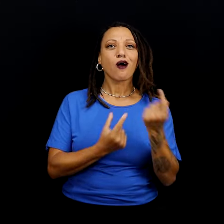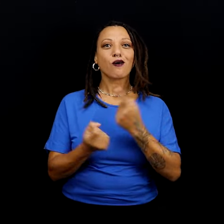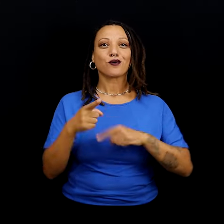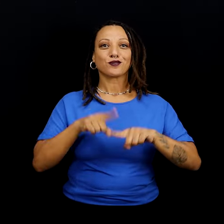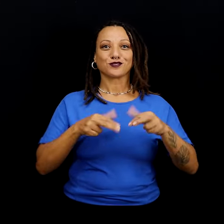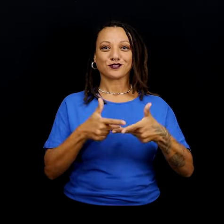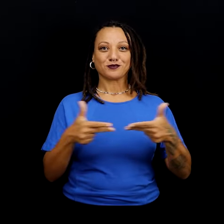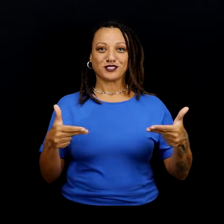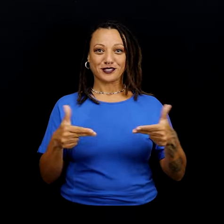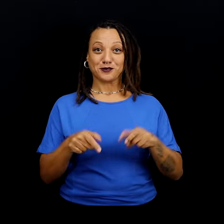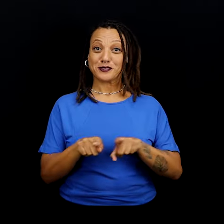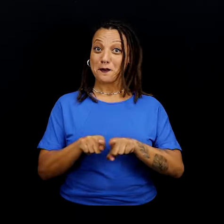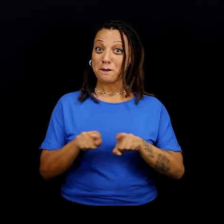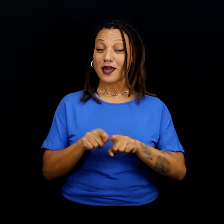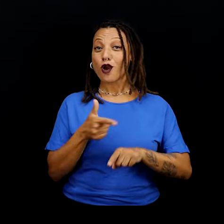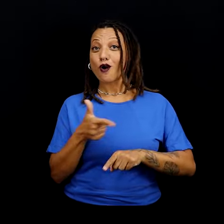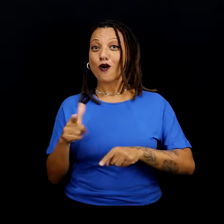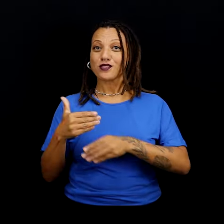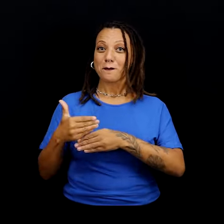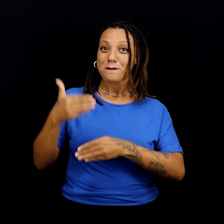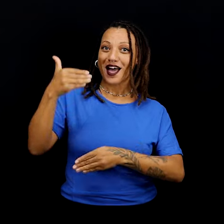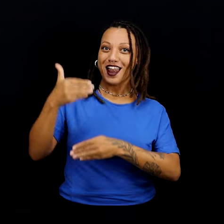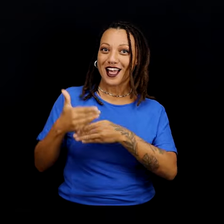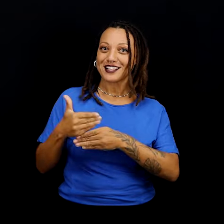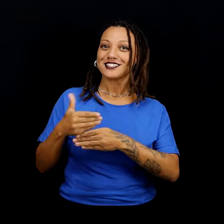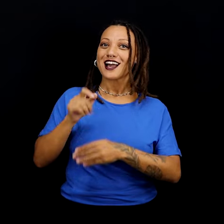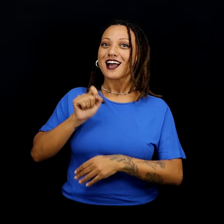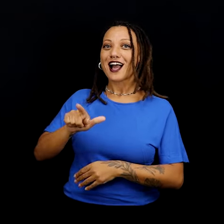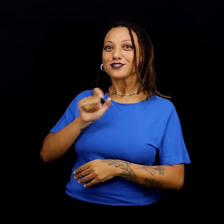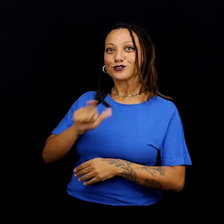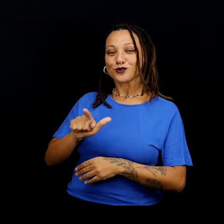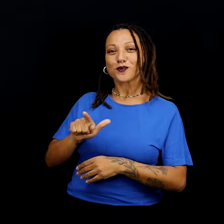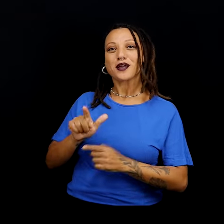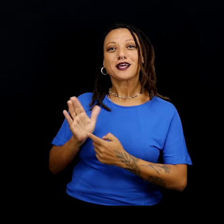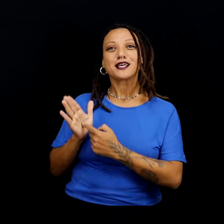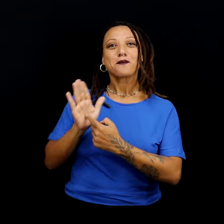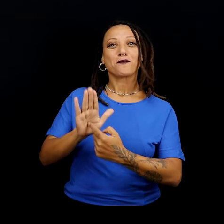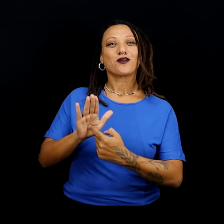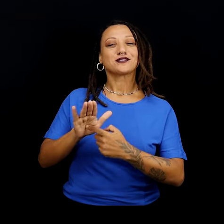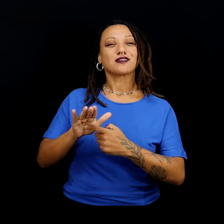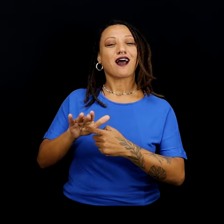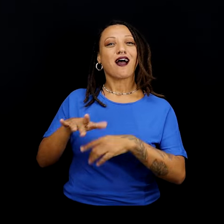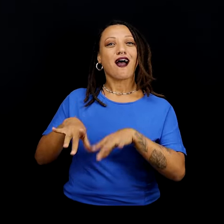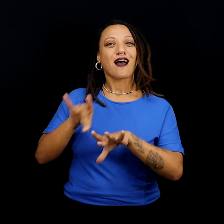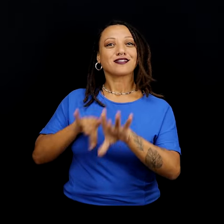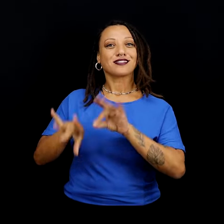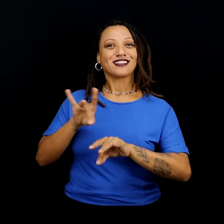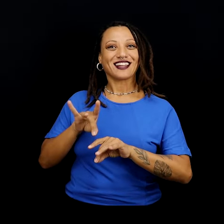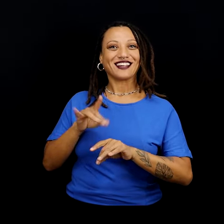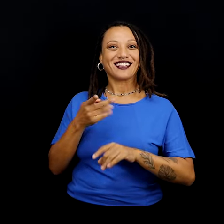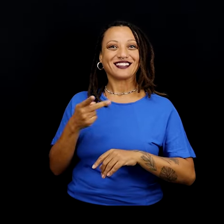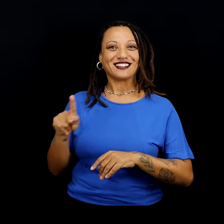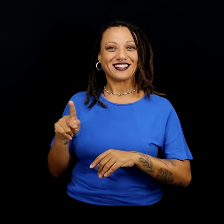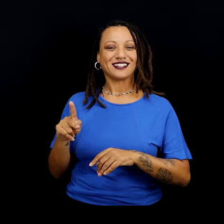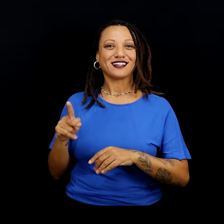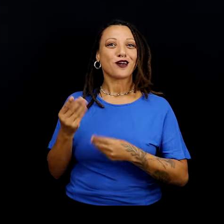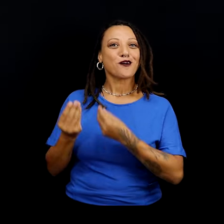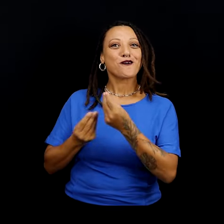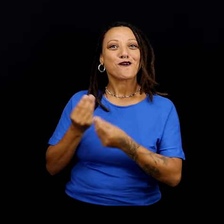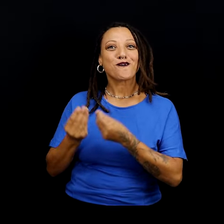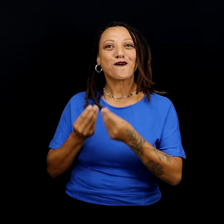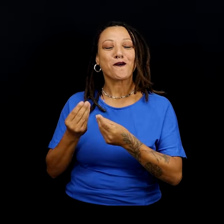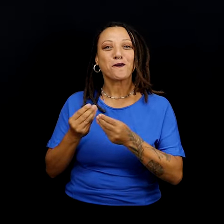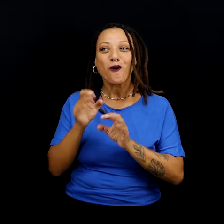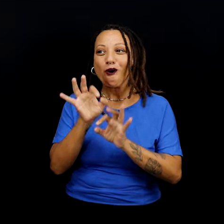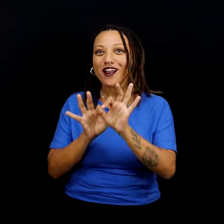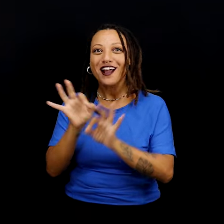objetos. E também tem uma parede azul, que são reproduções do ateliê dele. E mostra então para as pessoas um pouco